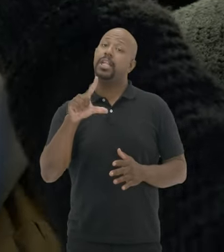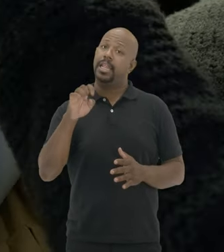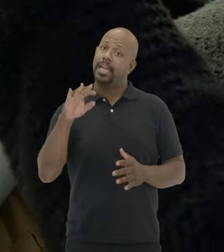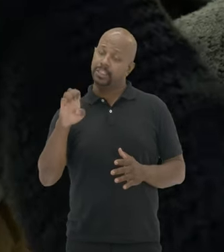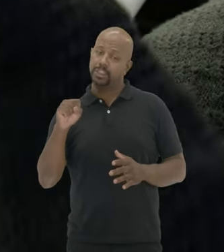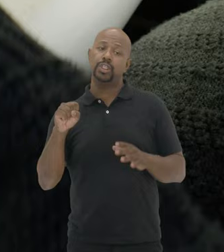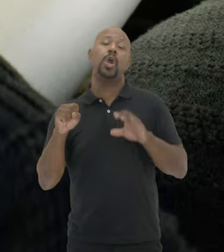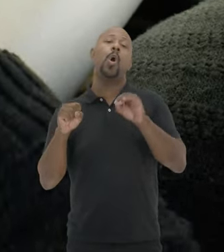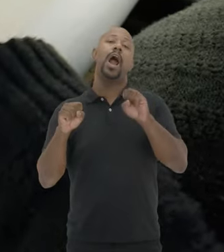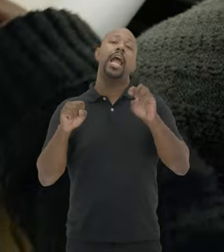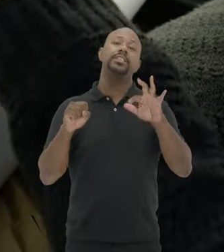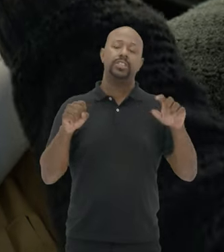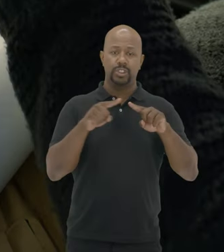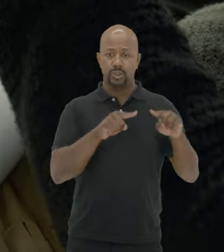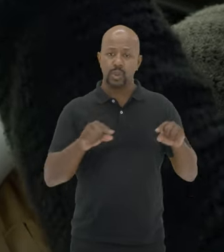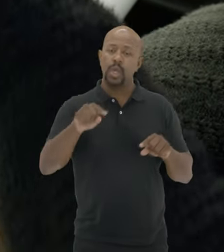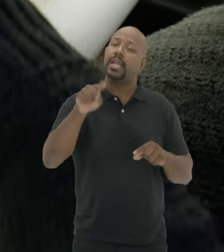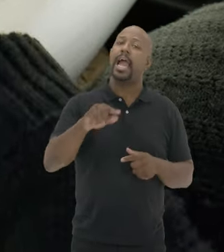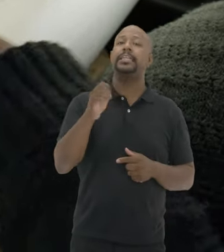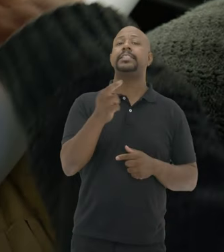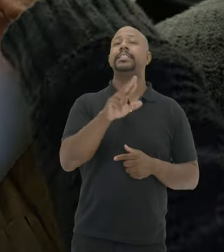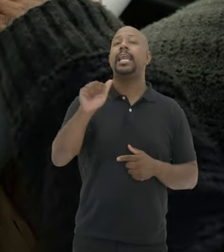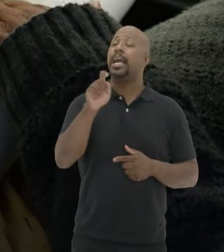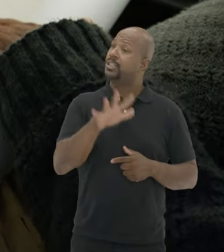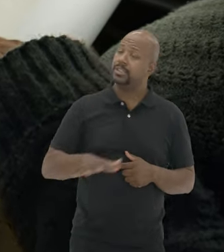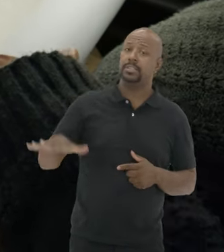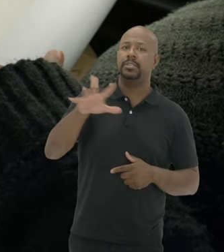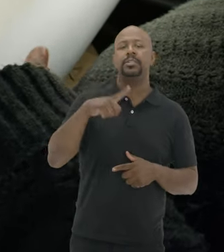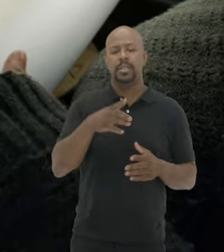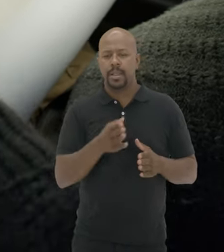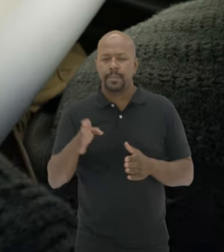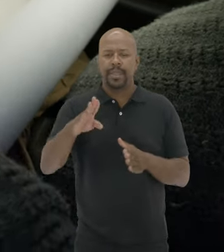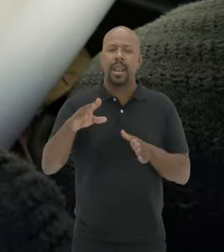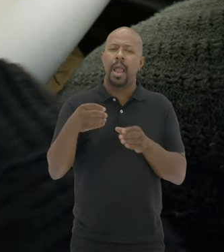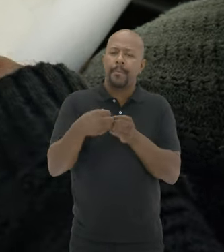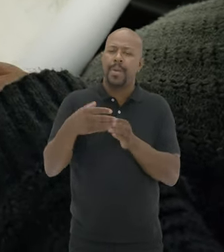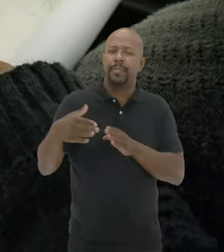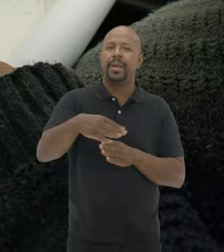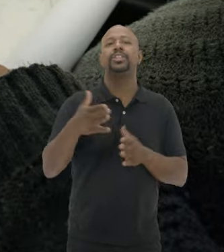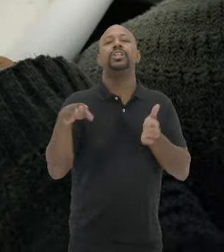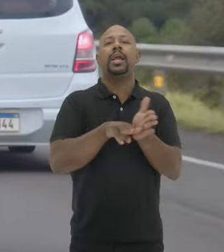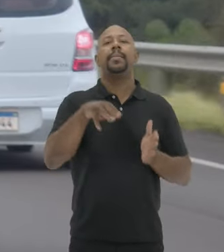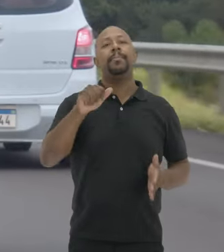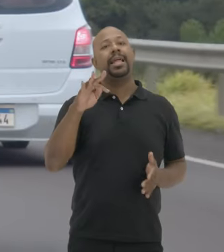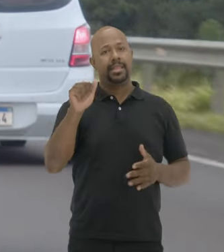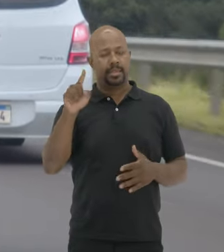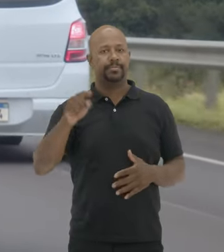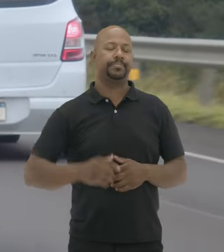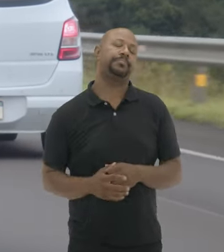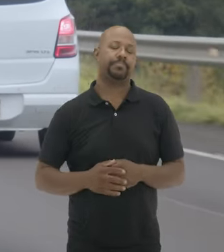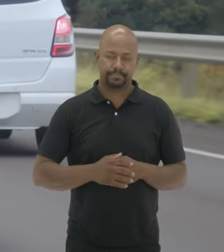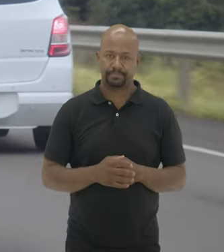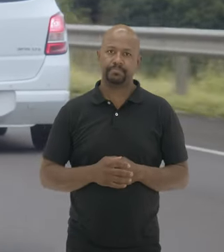e toda essa parte aqui ó é a serra geral que nós estamos cortando pela borda dela para chegar em Mata